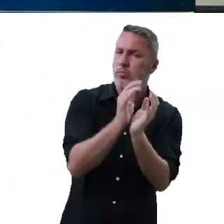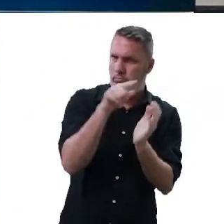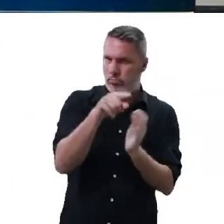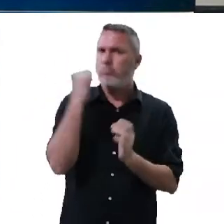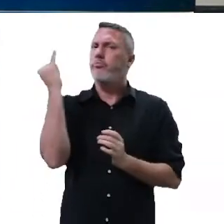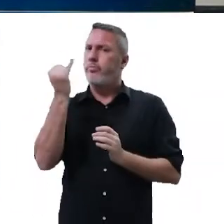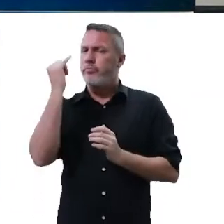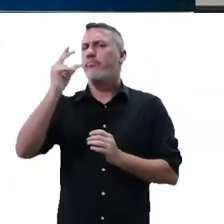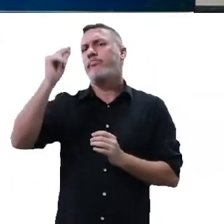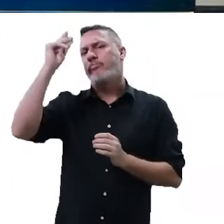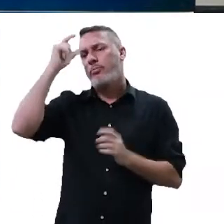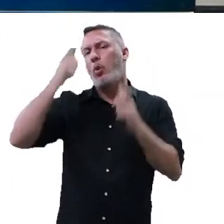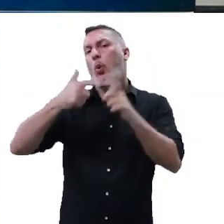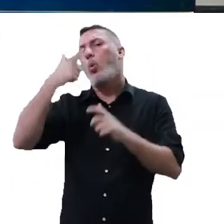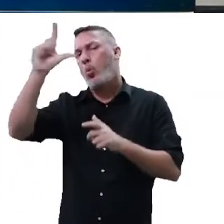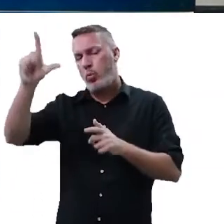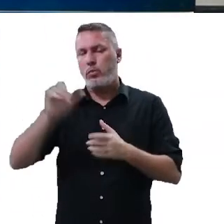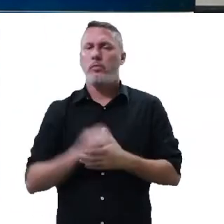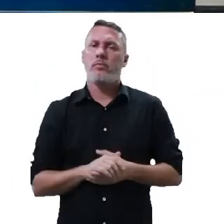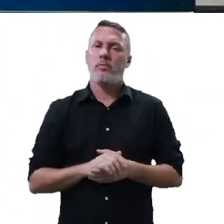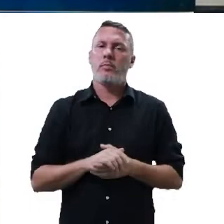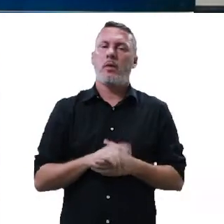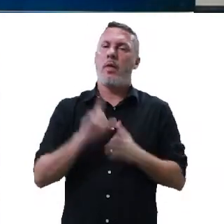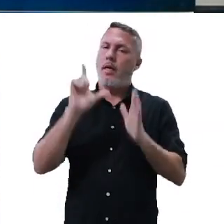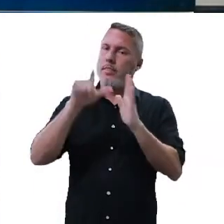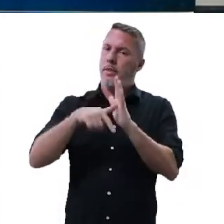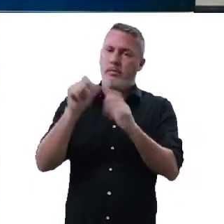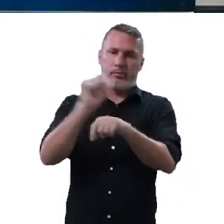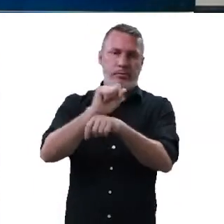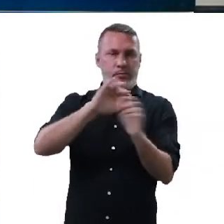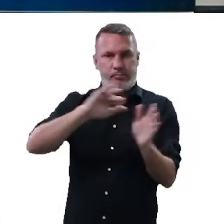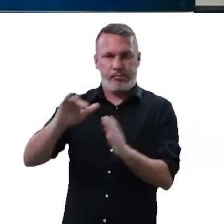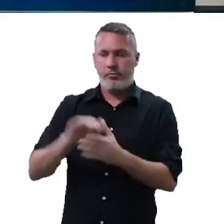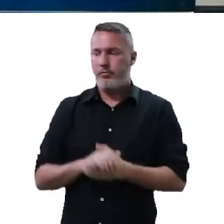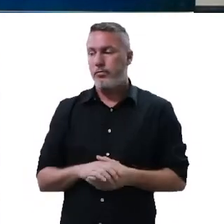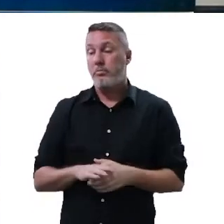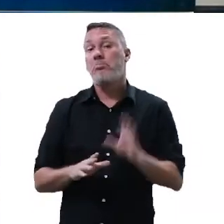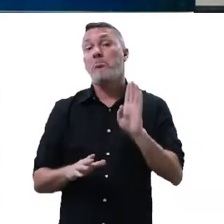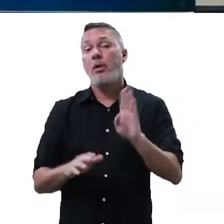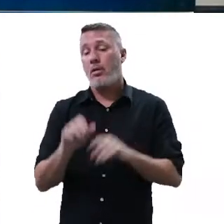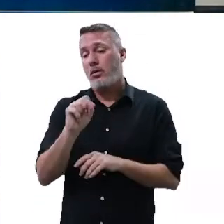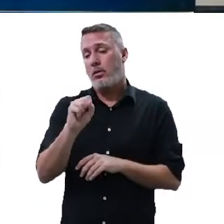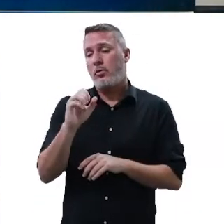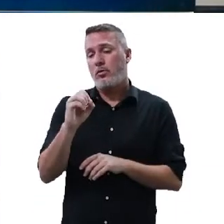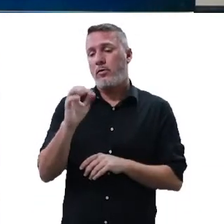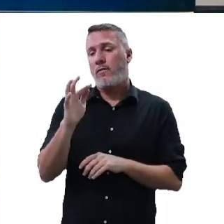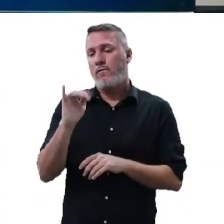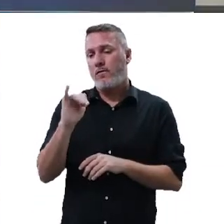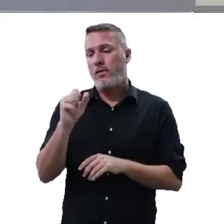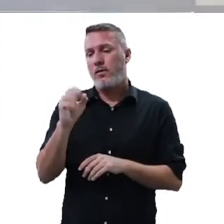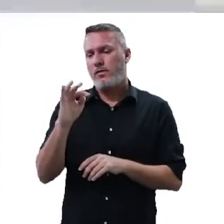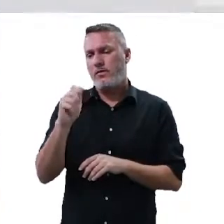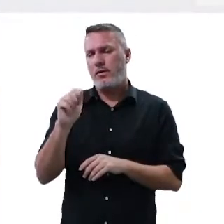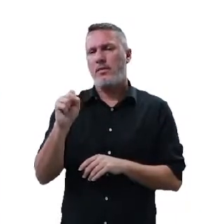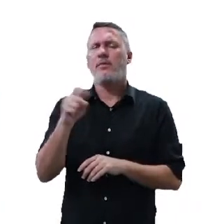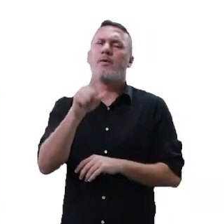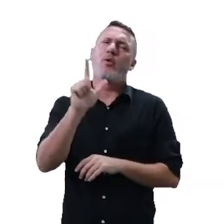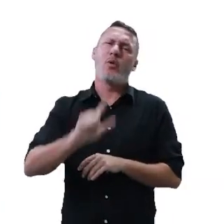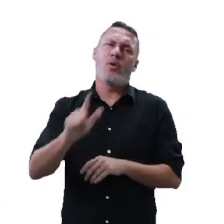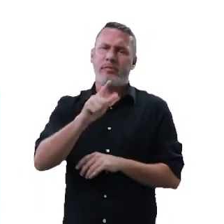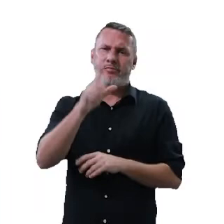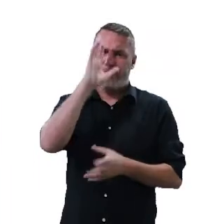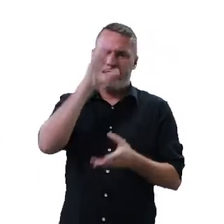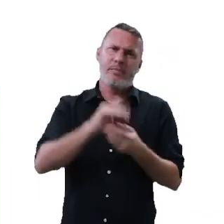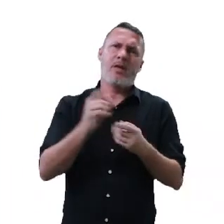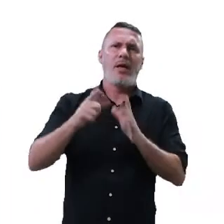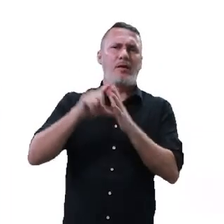ele vai ganhar notoriedade lá no período helênico, que a gente vai ver mais adiante. Então, vamos deixar de lado. Sofistas. É claro que é os sofistas,